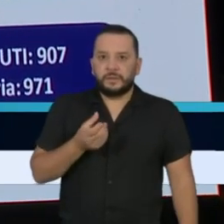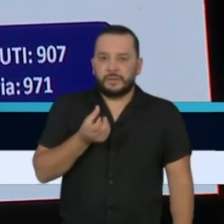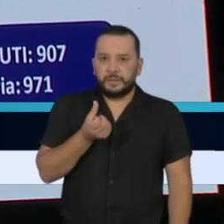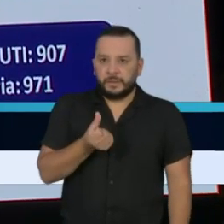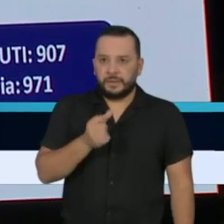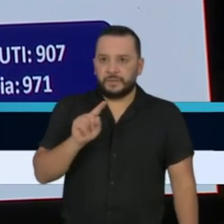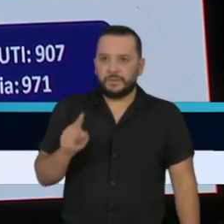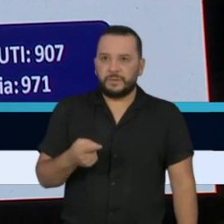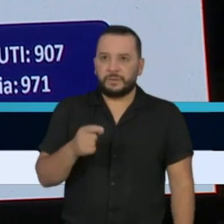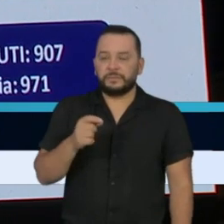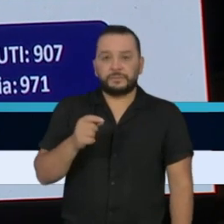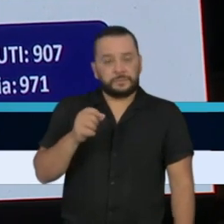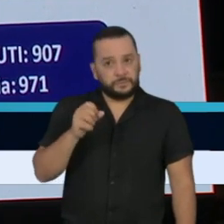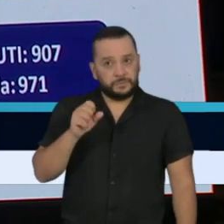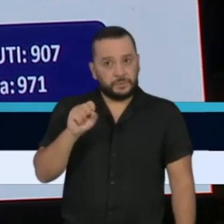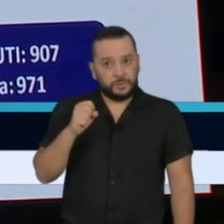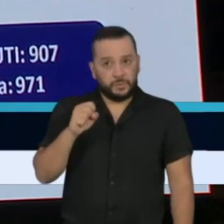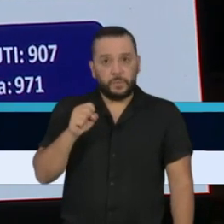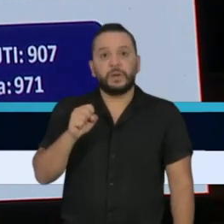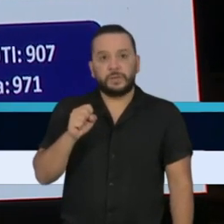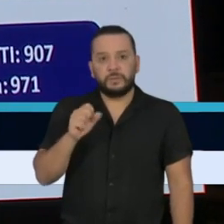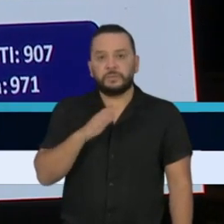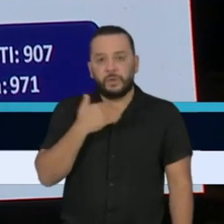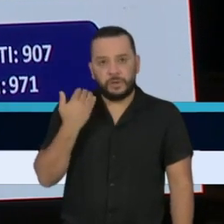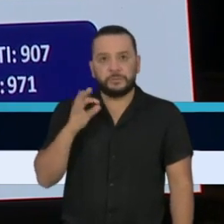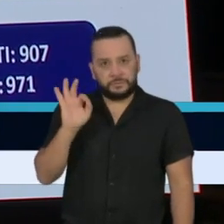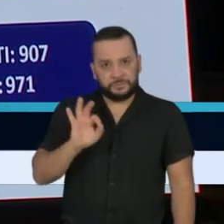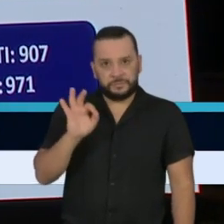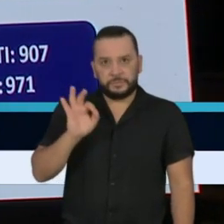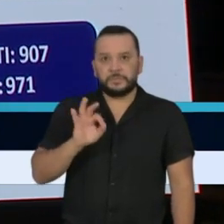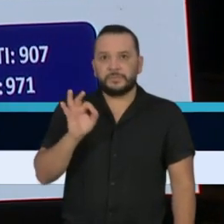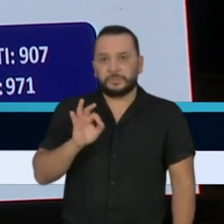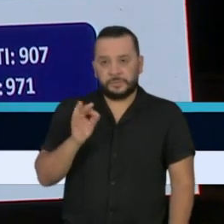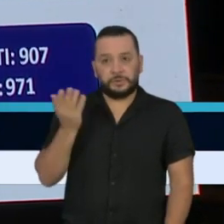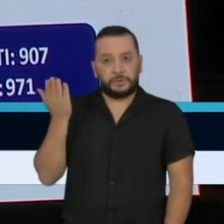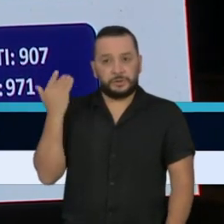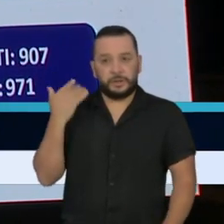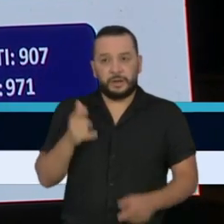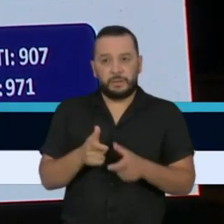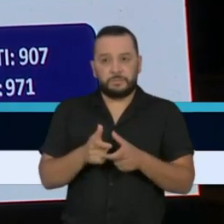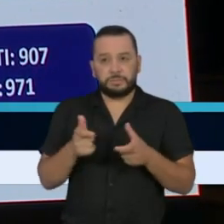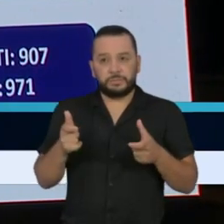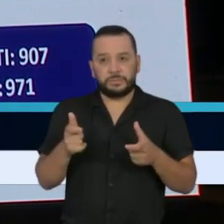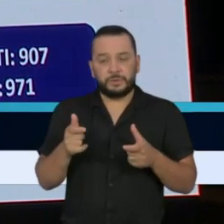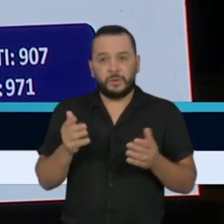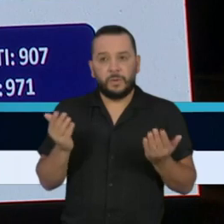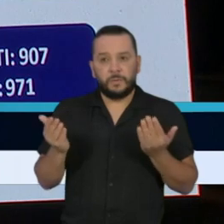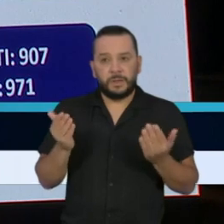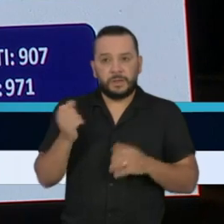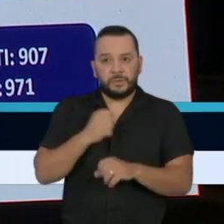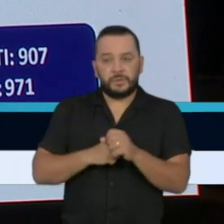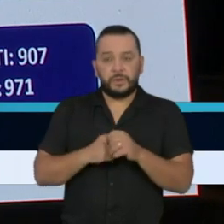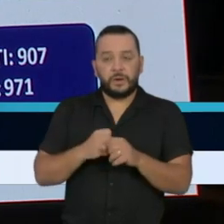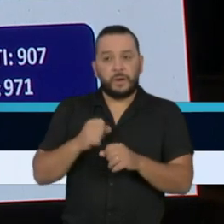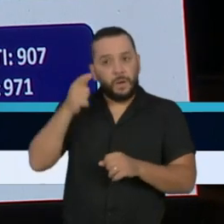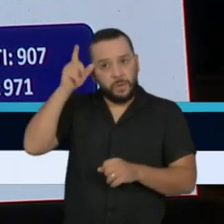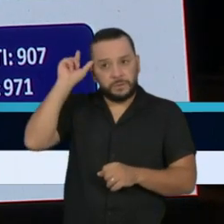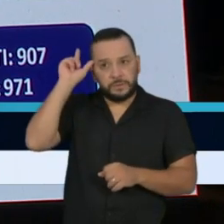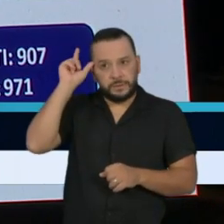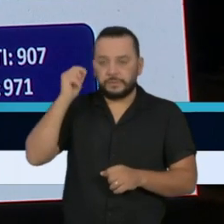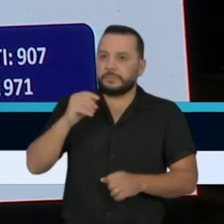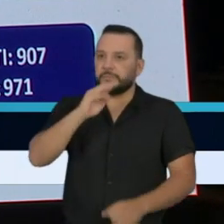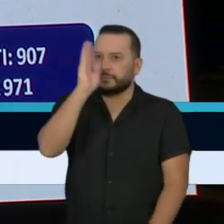6,8 óbitos, o percentual de óbitos subiu um pouco com relação à estatística anterior. O Brasil